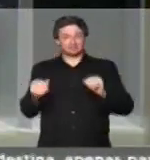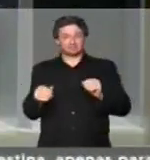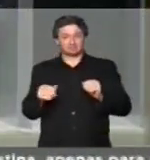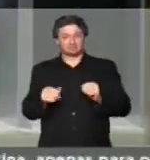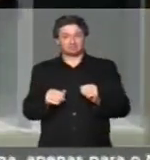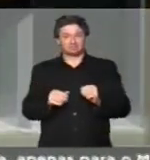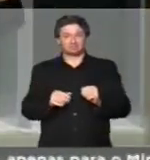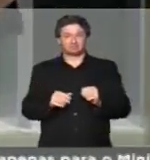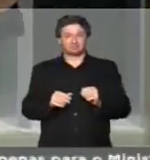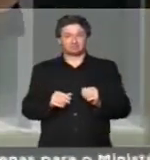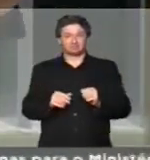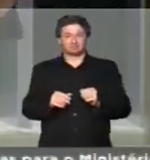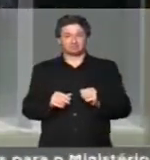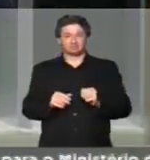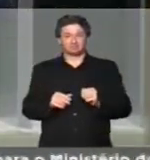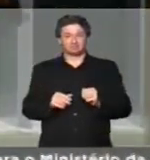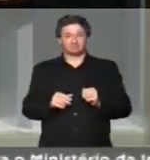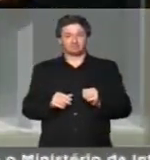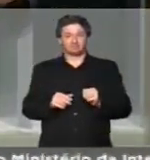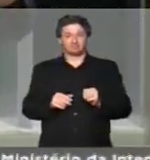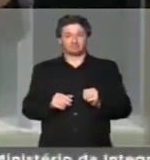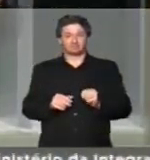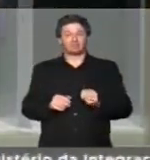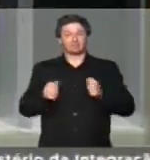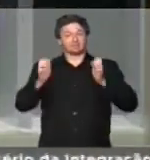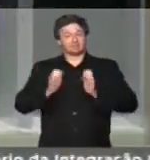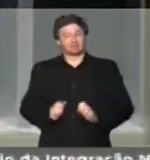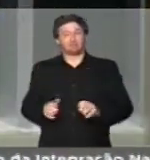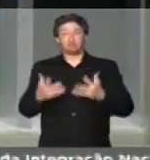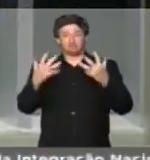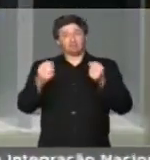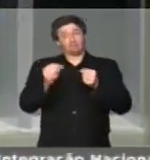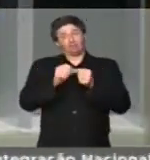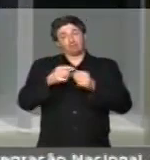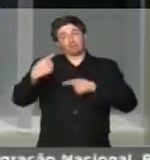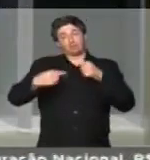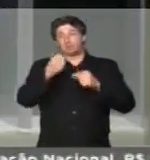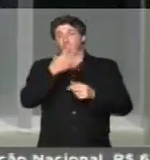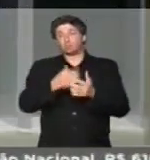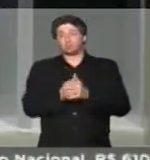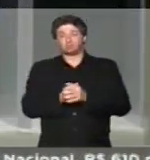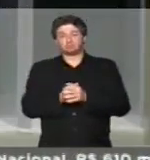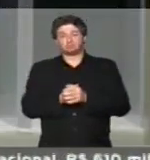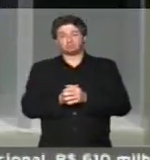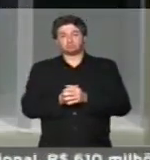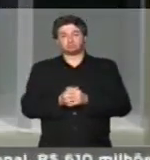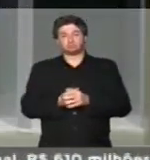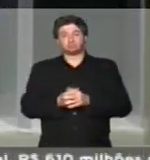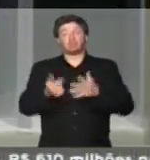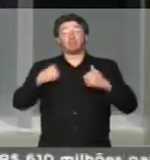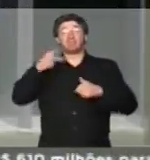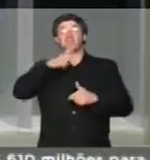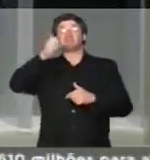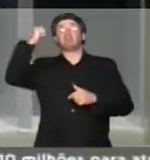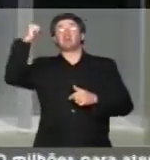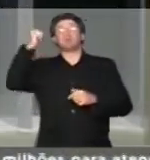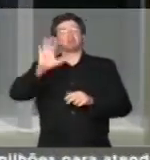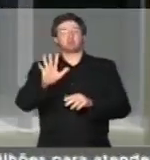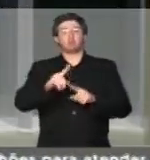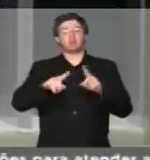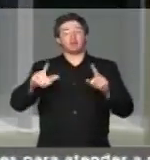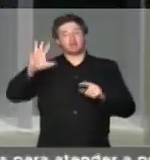e deputado já progi cinco vezes podemos fazer um bom embate aí não tenho pretenção de Vitória mas